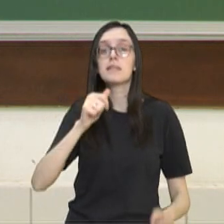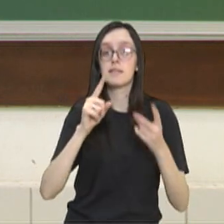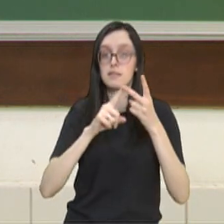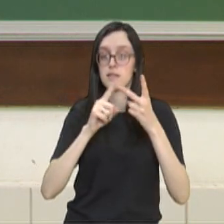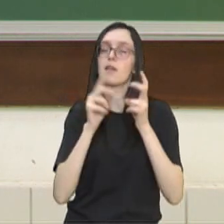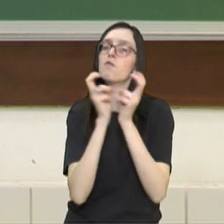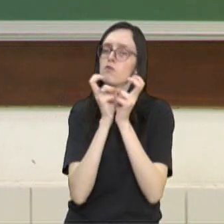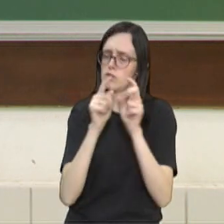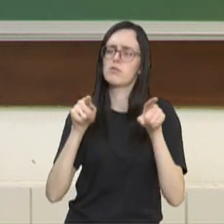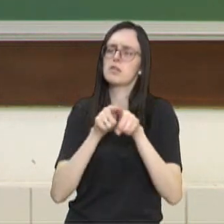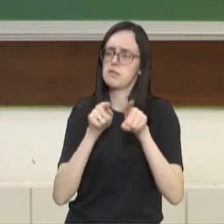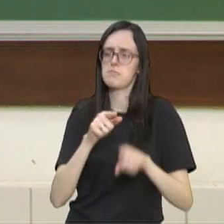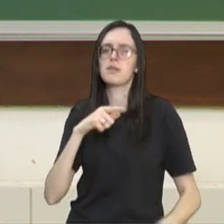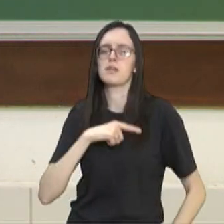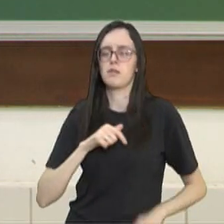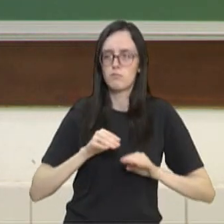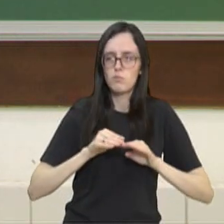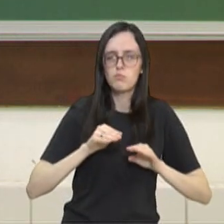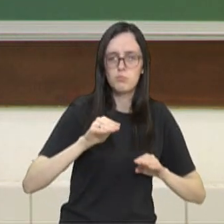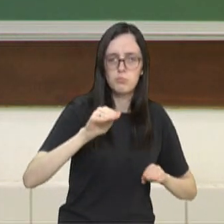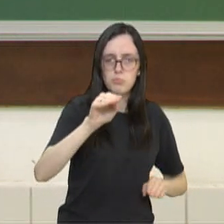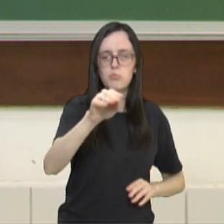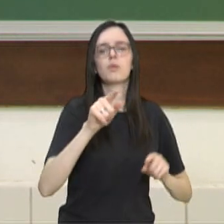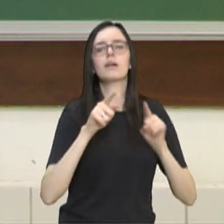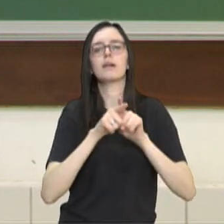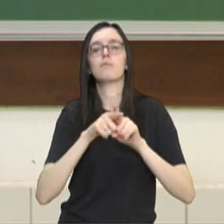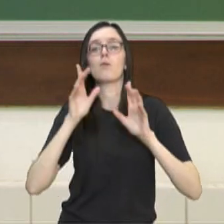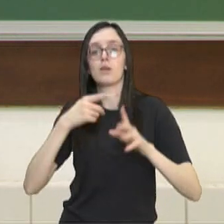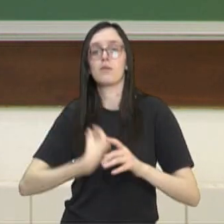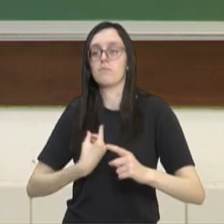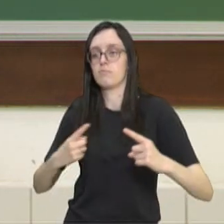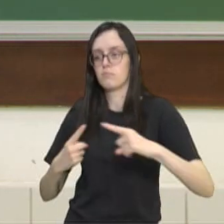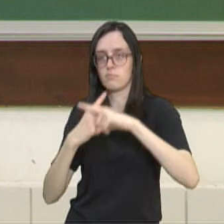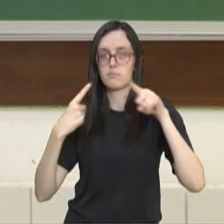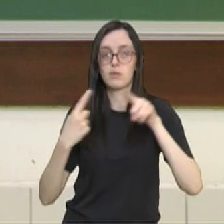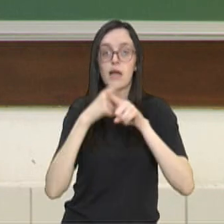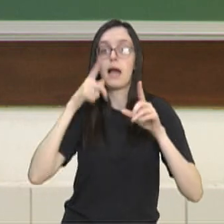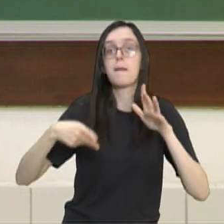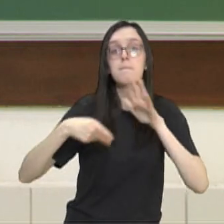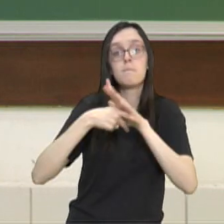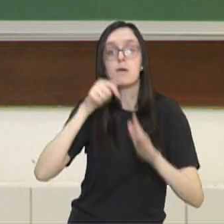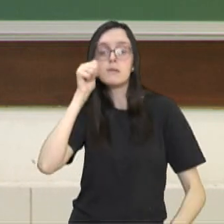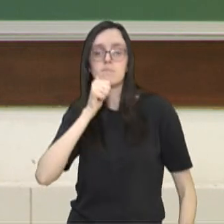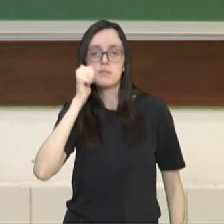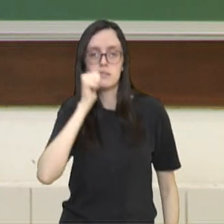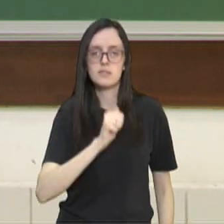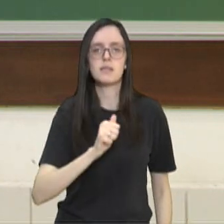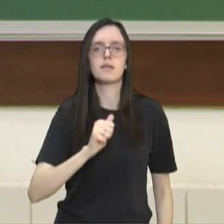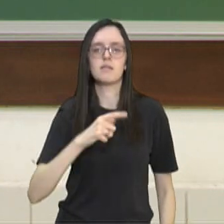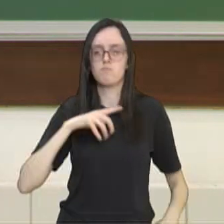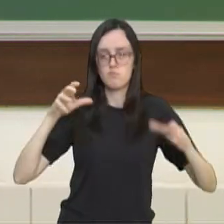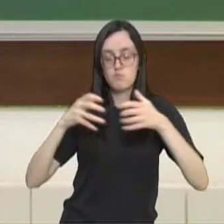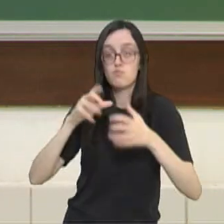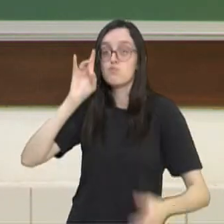que diferencia, né, essa família, esse grupo, né, de esportes. A prof falou as principais